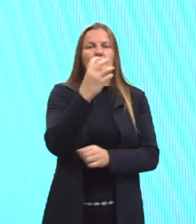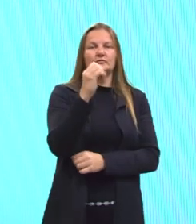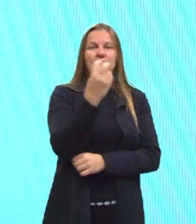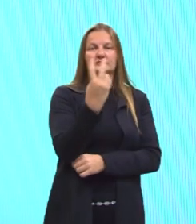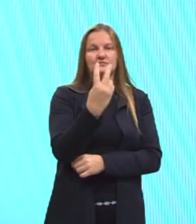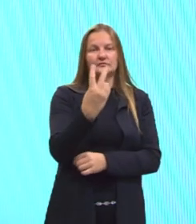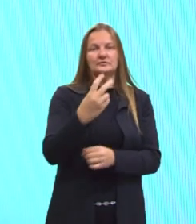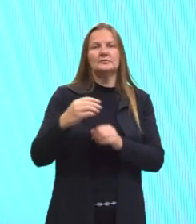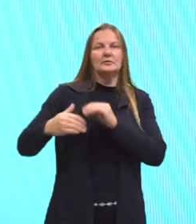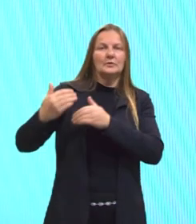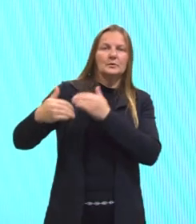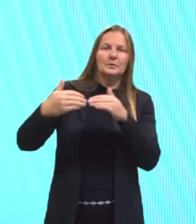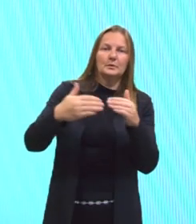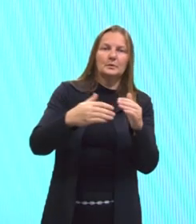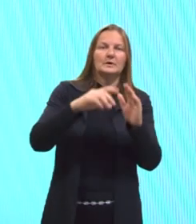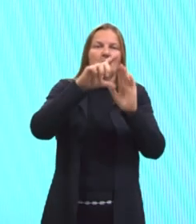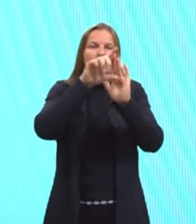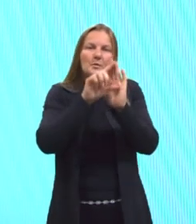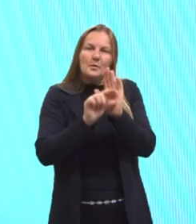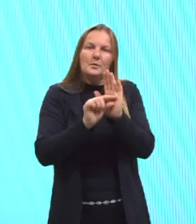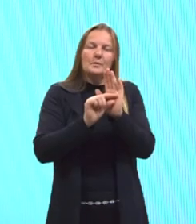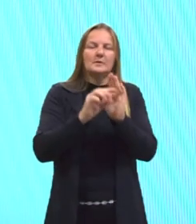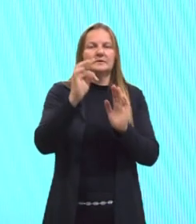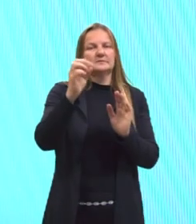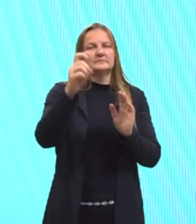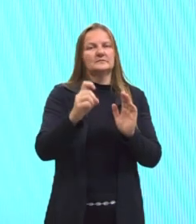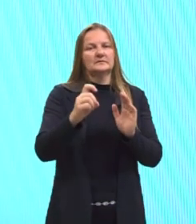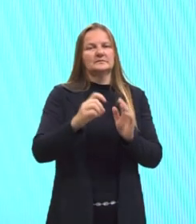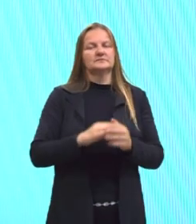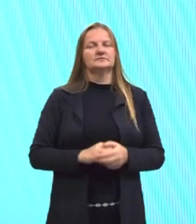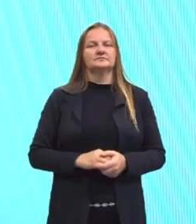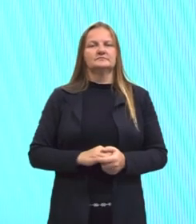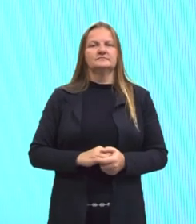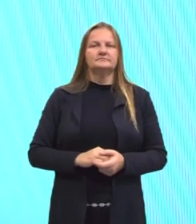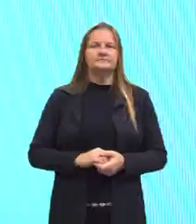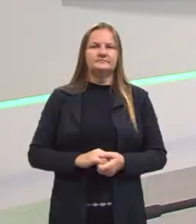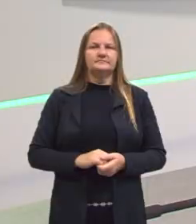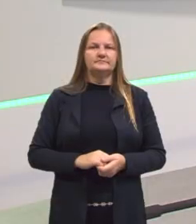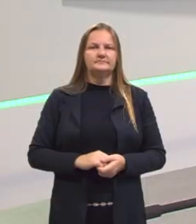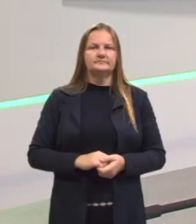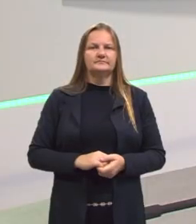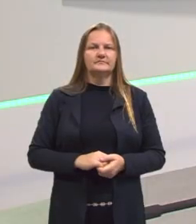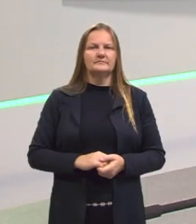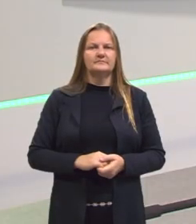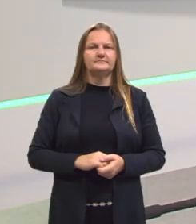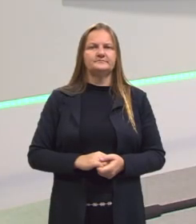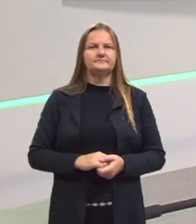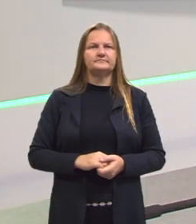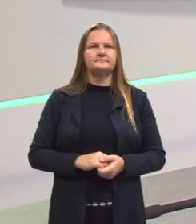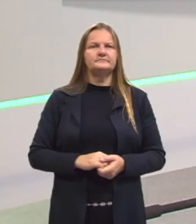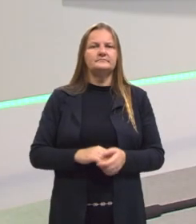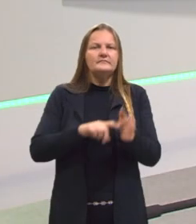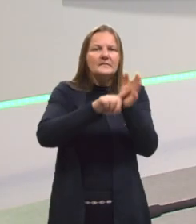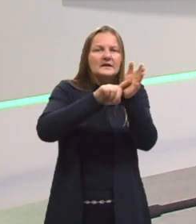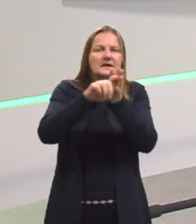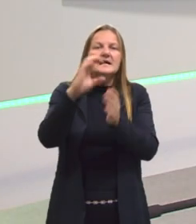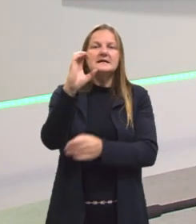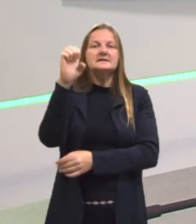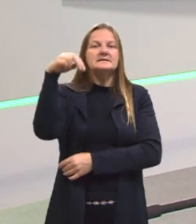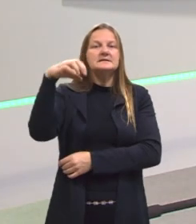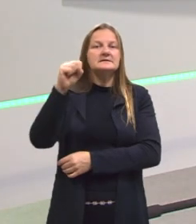2020/2022 né então vai baixar Talvez um Ah mas essa taxa aí quando né Nós tivermos o senso